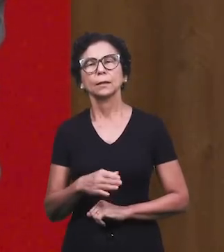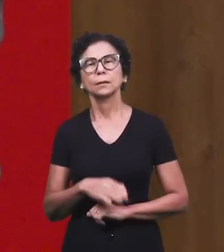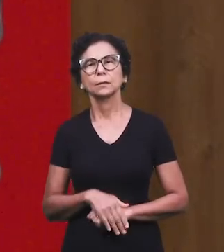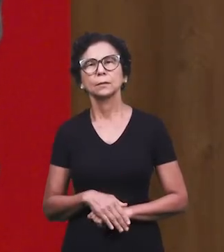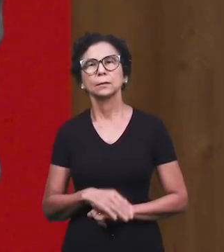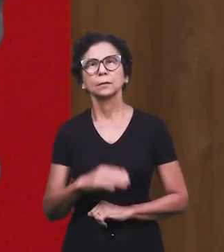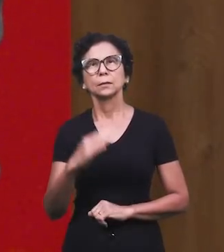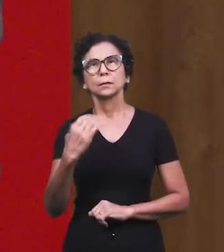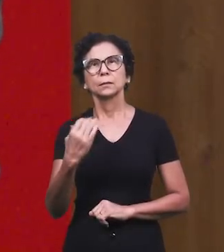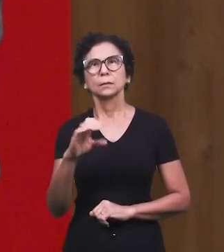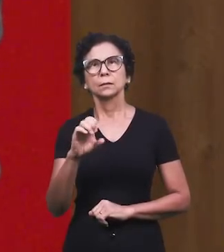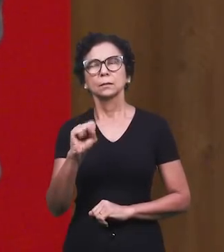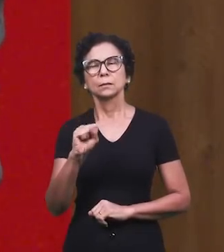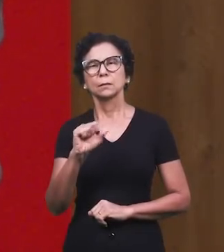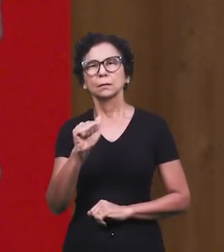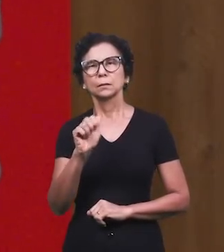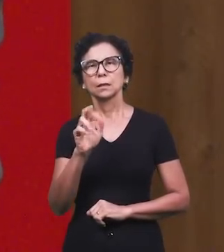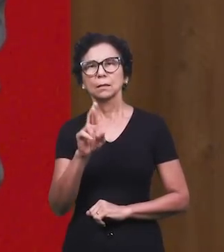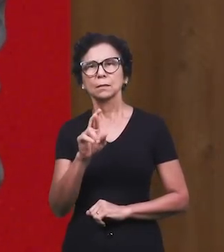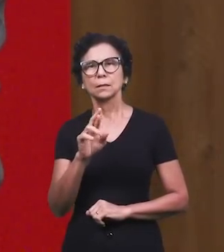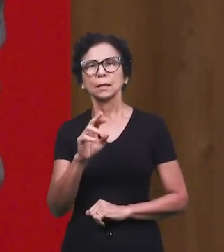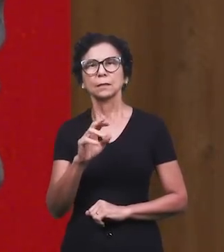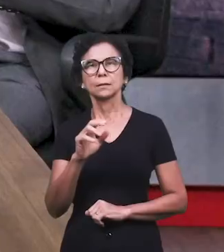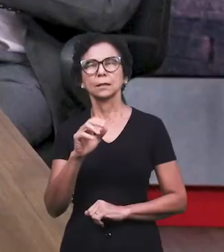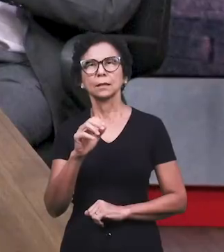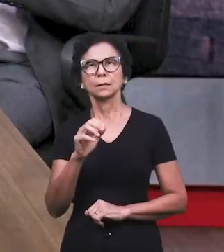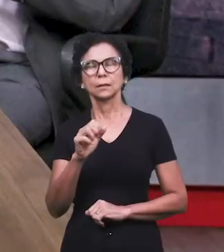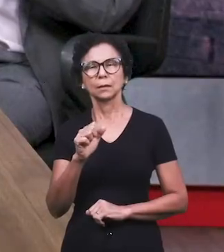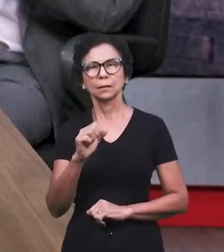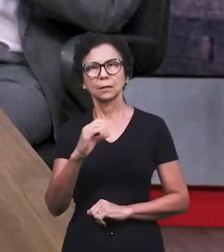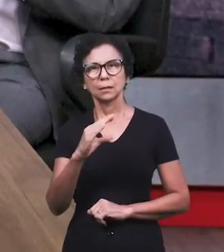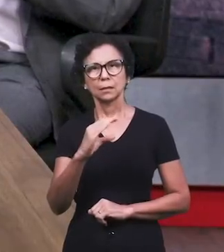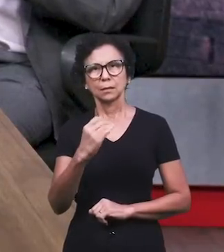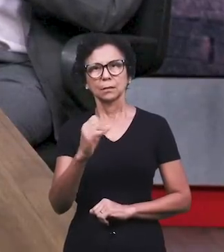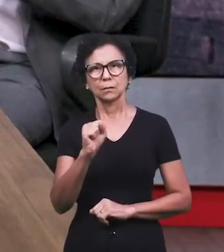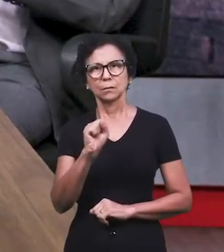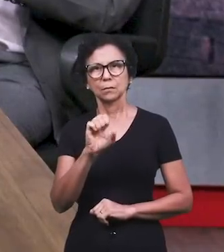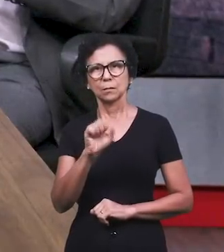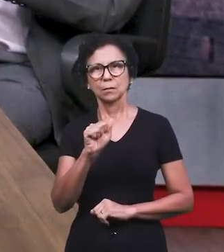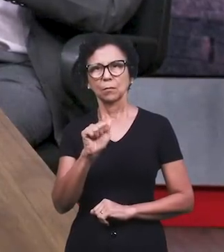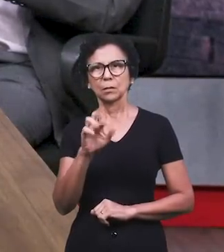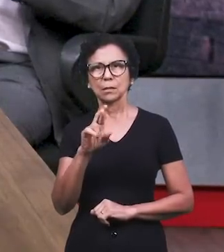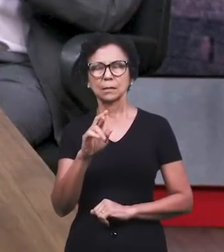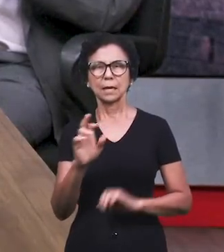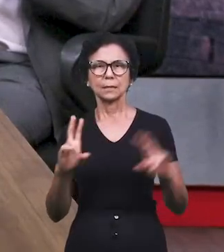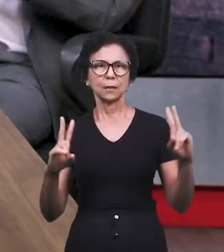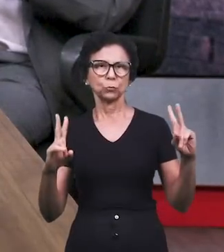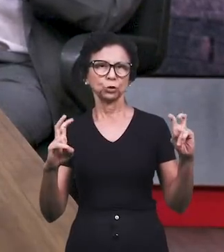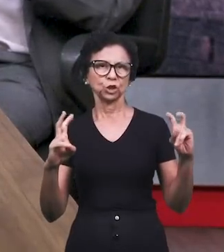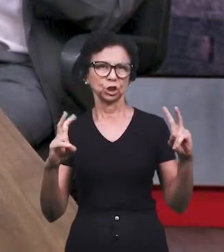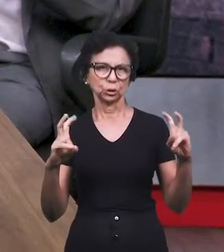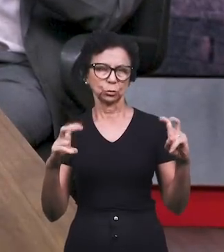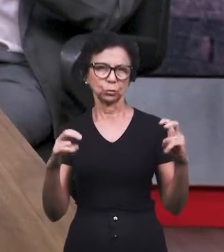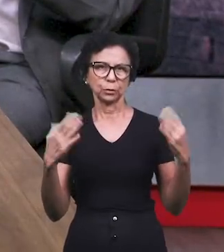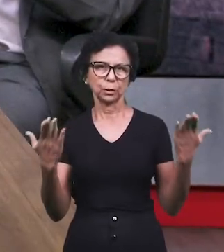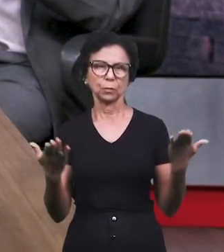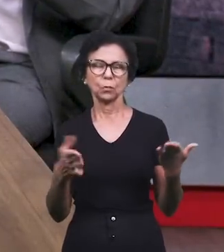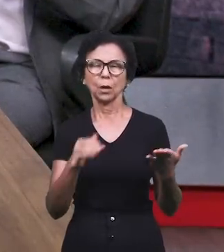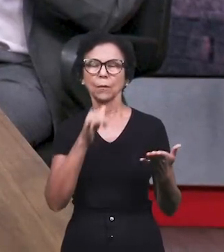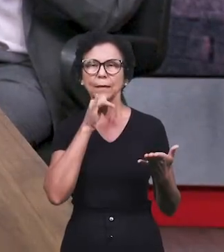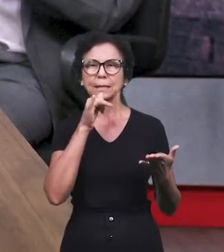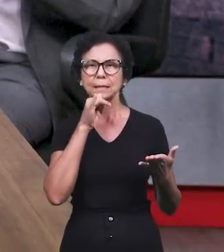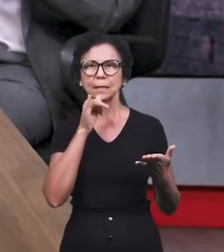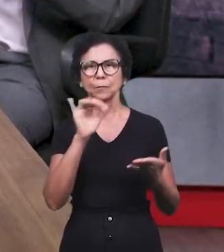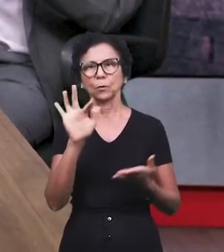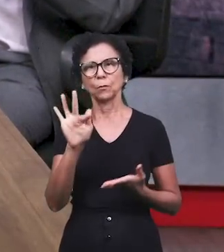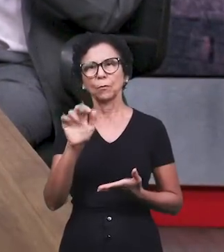César Augusto, que era isso. O César era um título. Era né? um título. Era o título, igual o faraó Tutancâmon. Exatamente. Bom explicar.